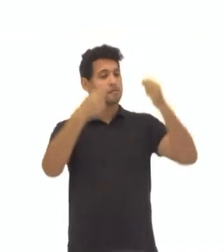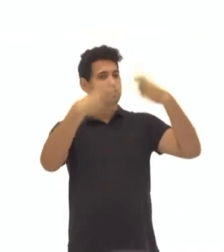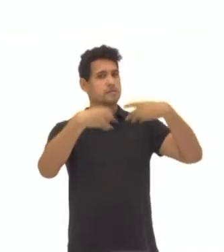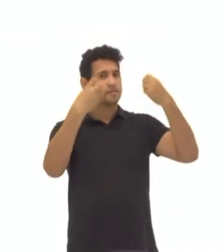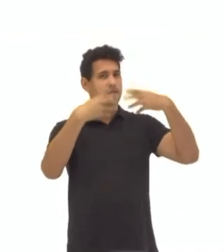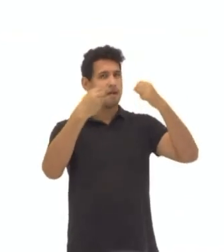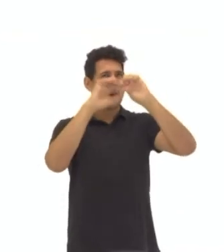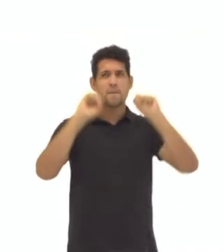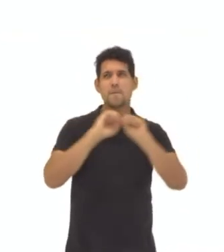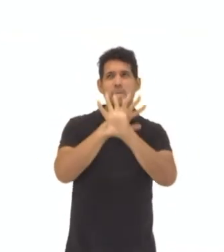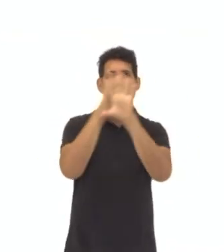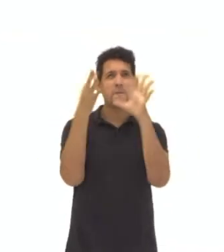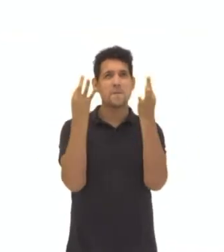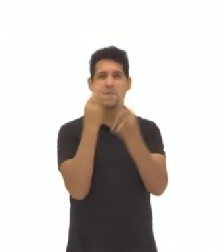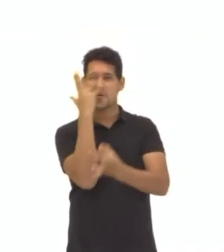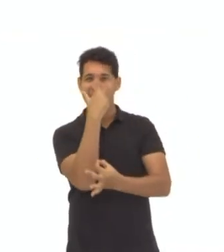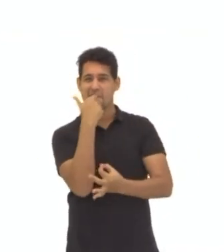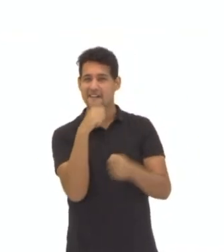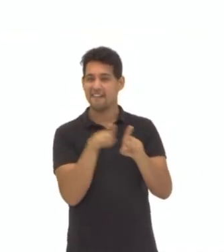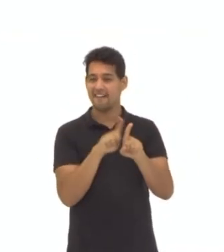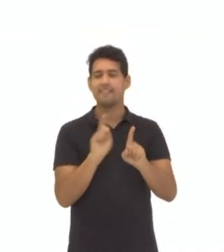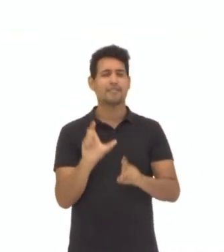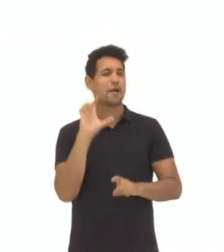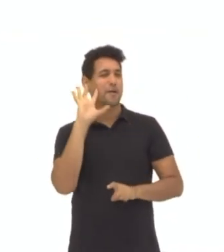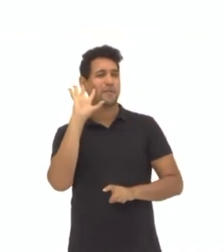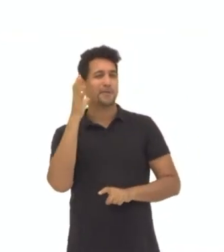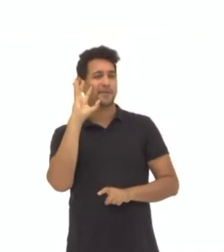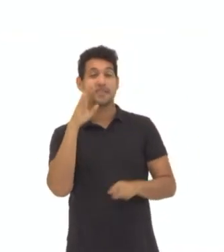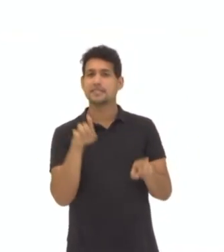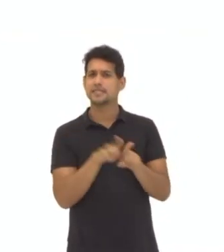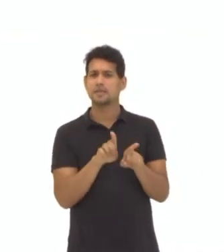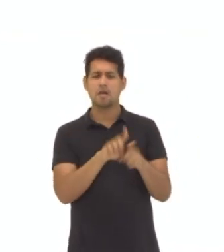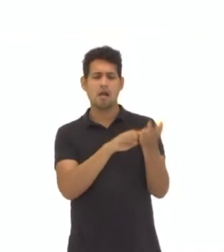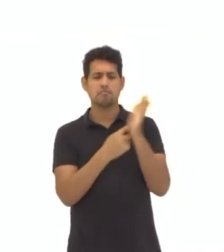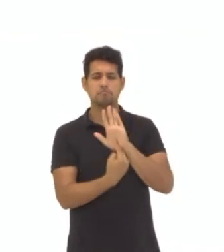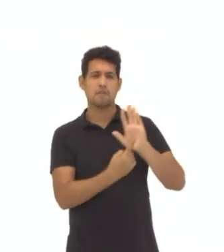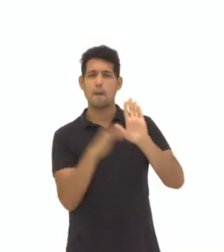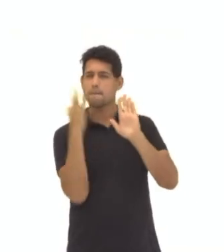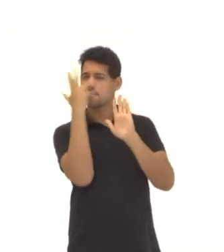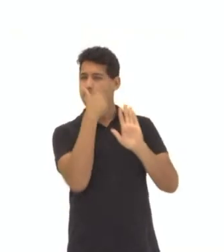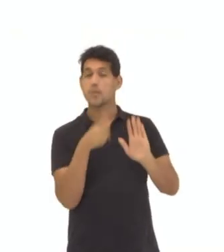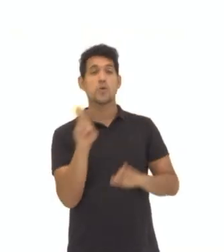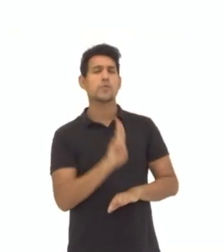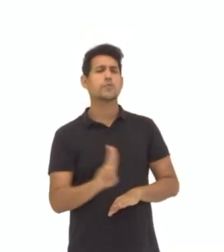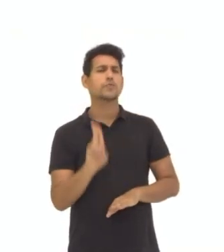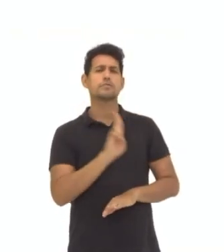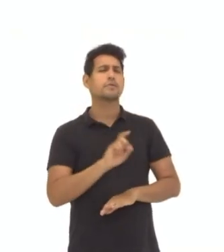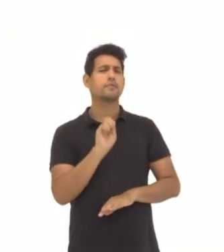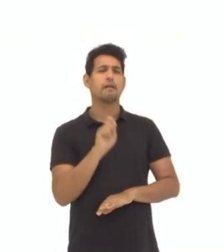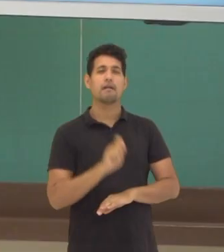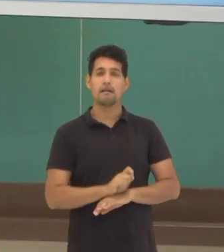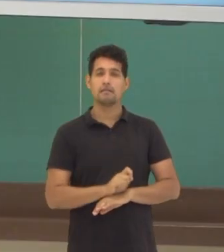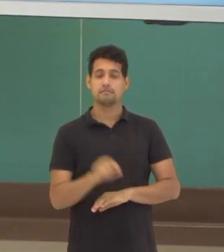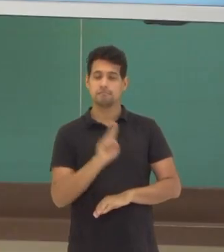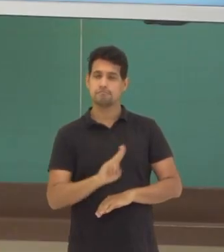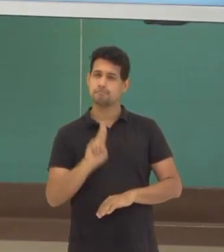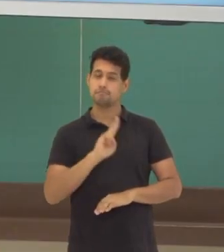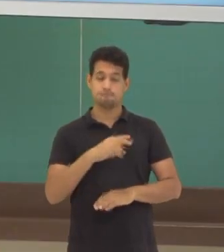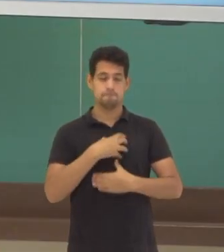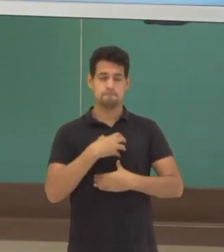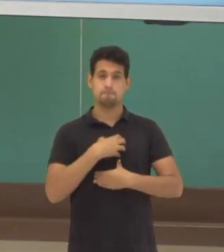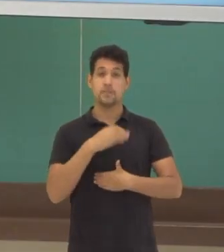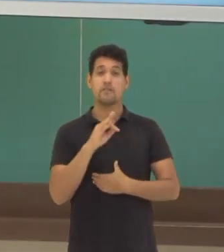trecho, né? Aí eu quero perguntar ali, nós temos aqui o sentido figurado. Você sabe o que é o sentido figurado?